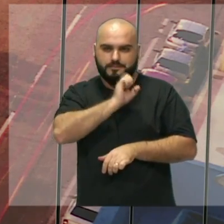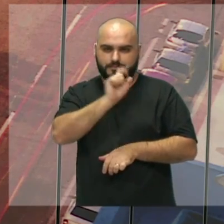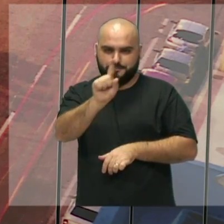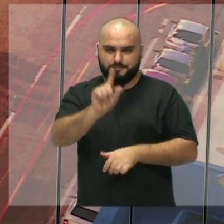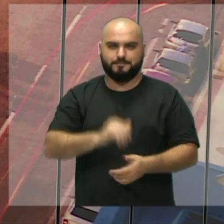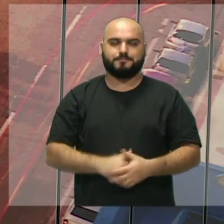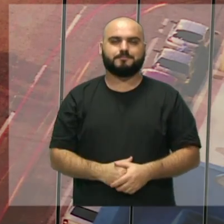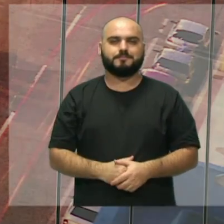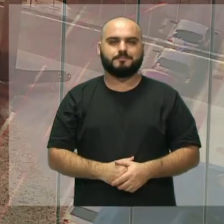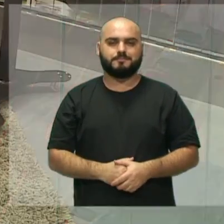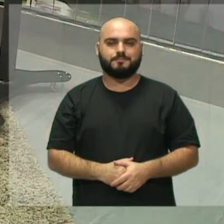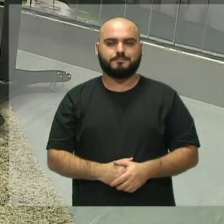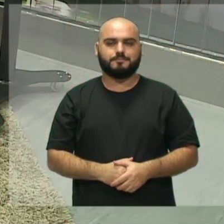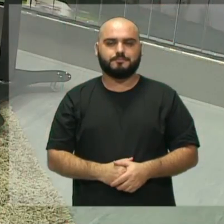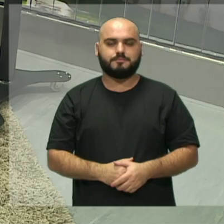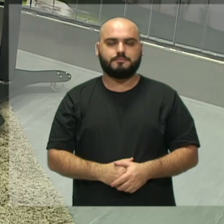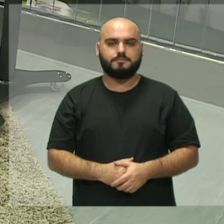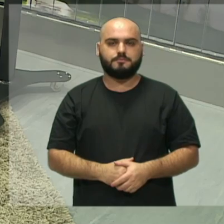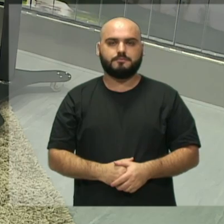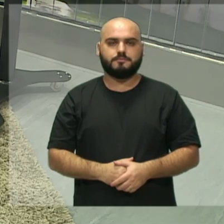saia daí.